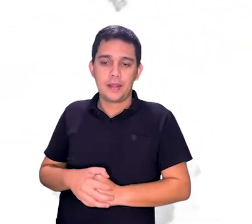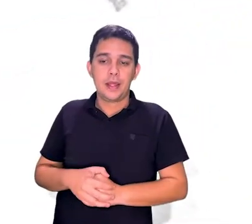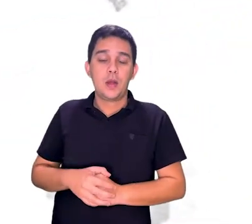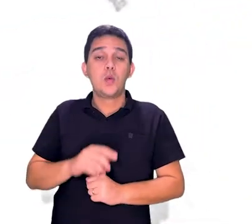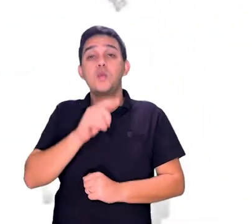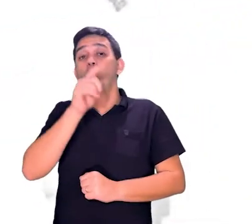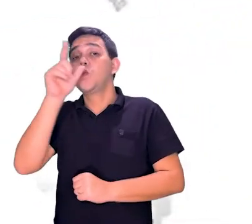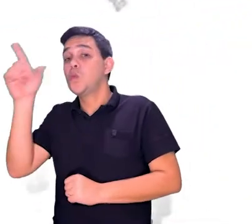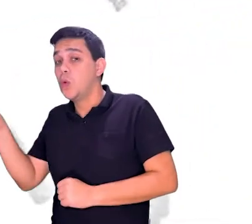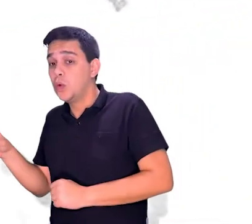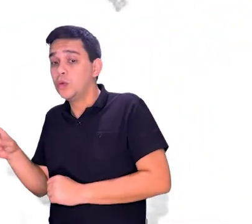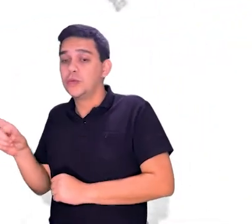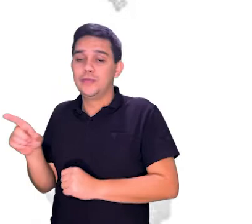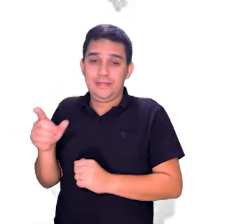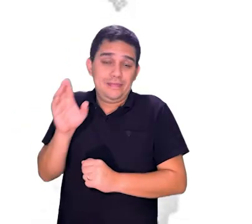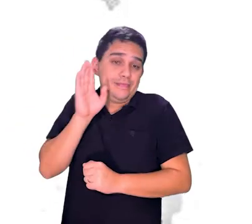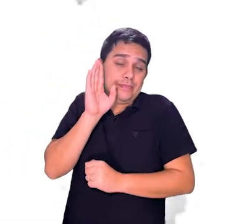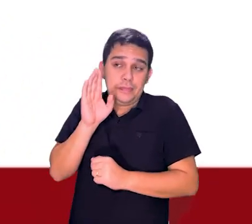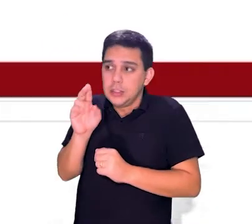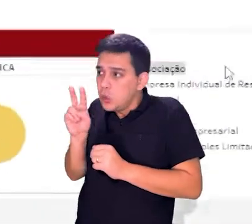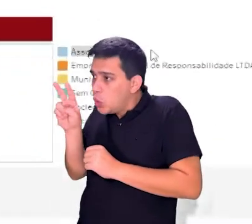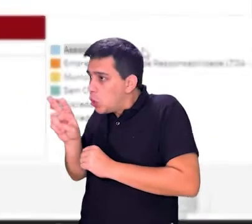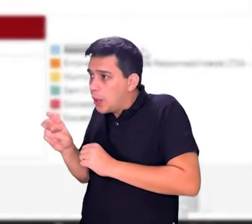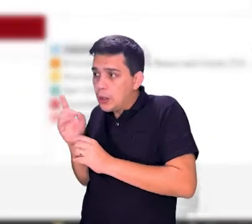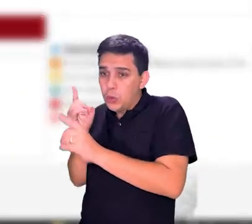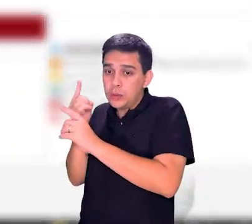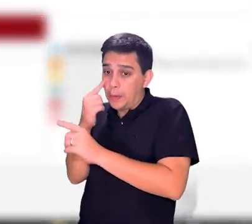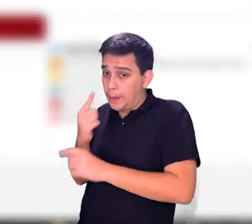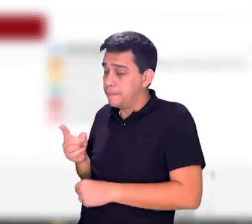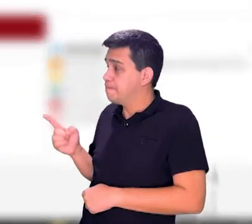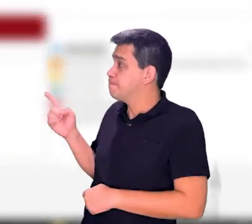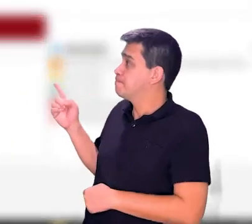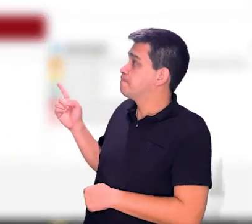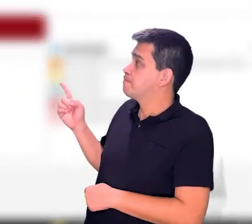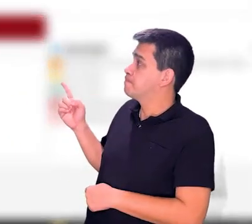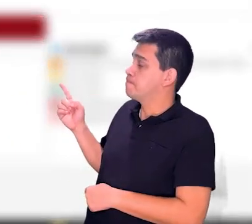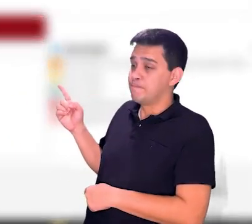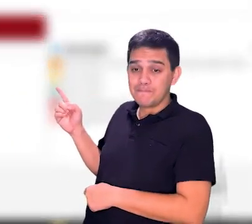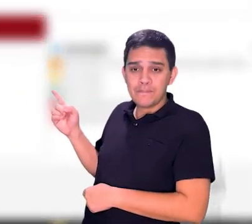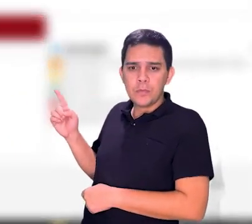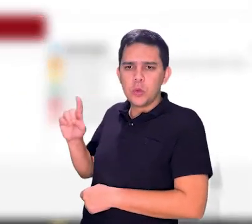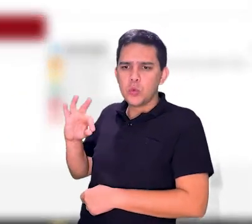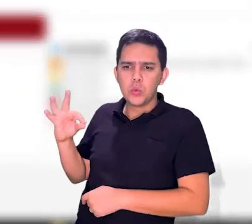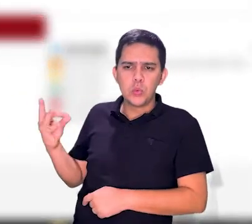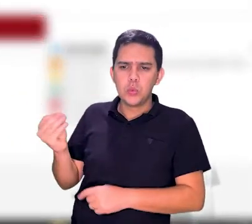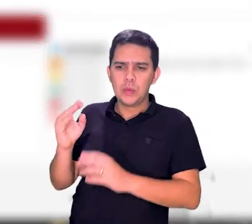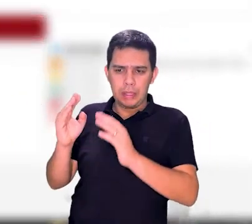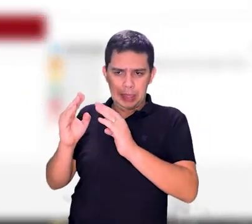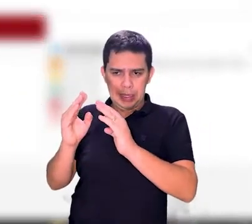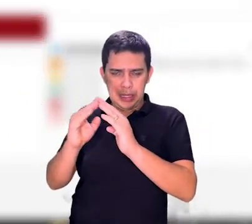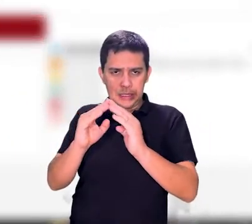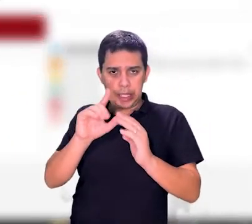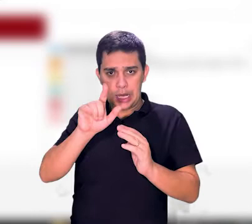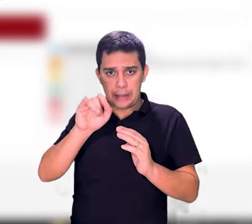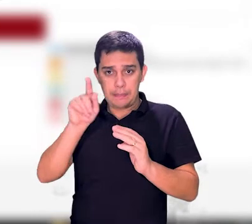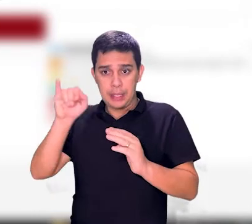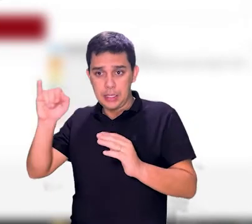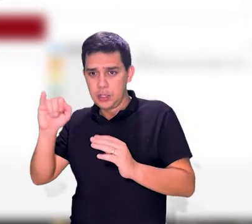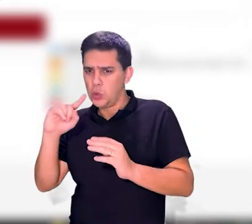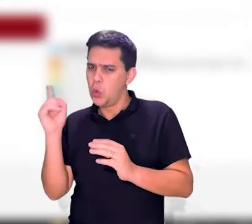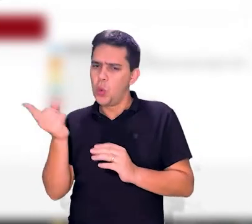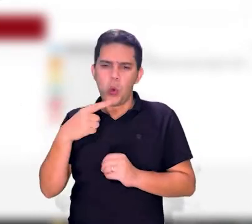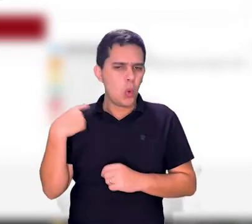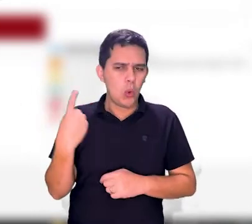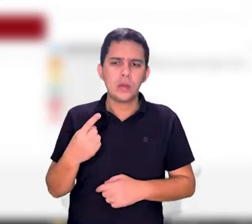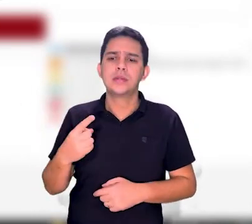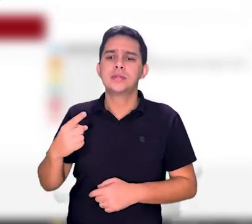outro dado, né, que aqui a gente verifica todas as instituições que estão na área da 5ª Promotoria de Justiça e Proteção à